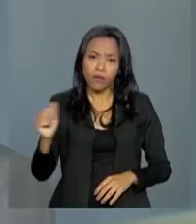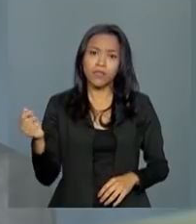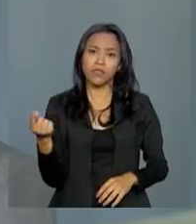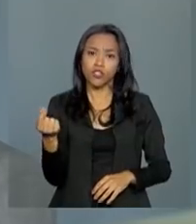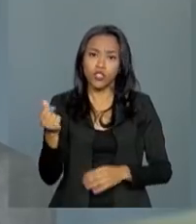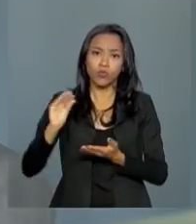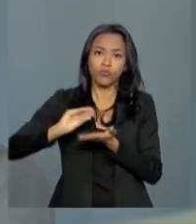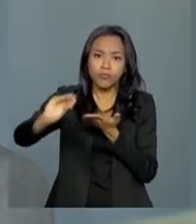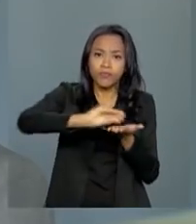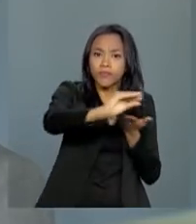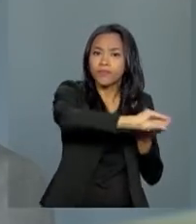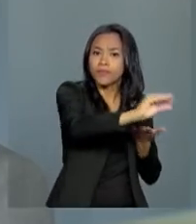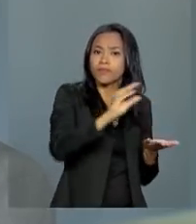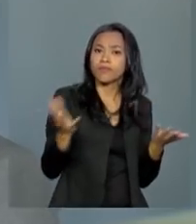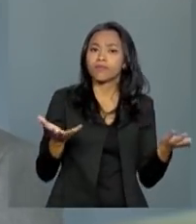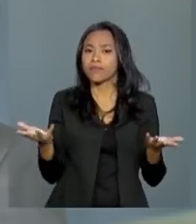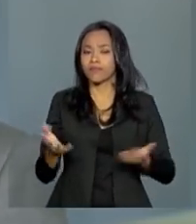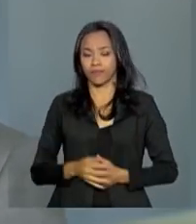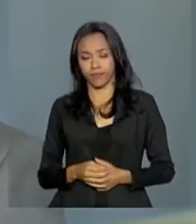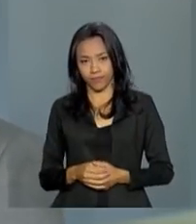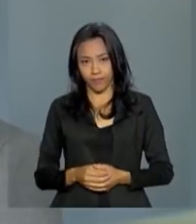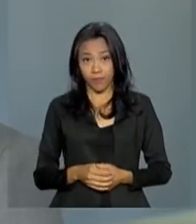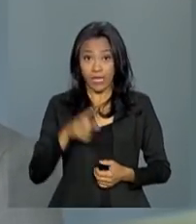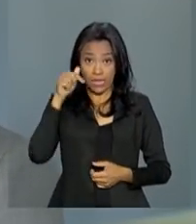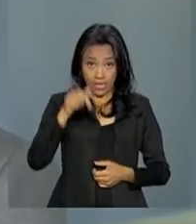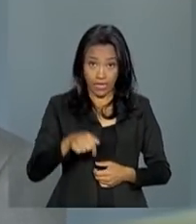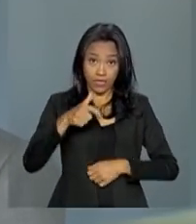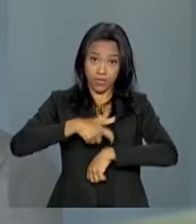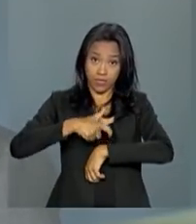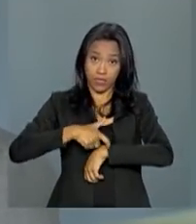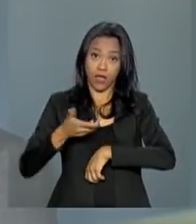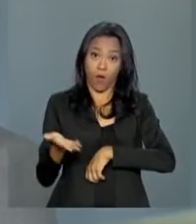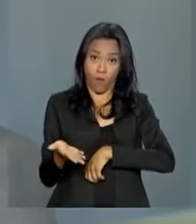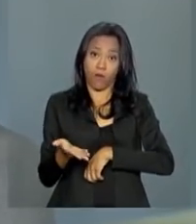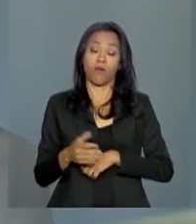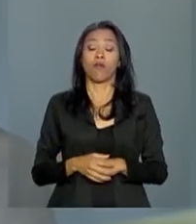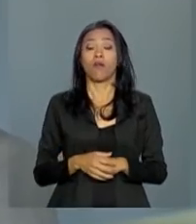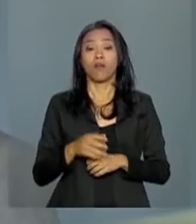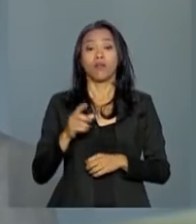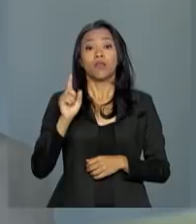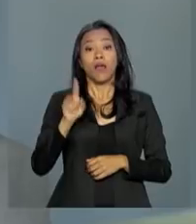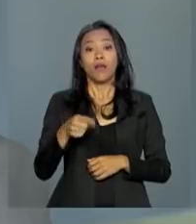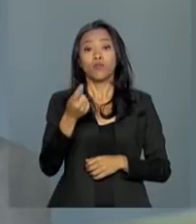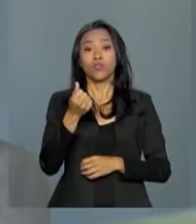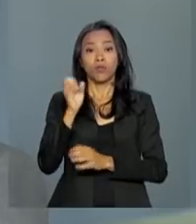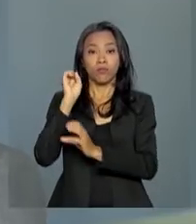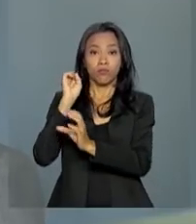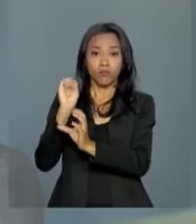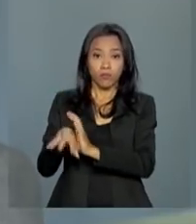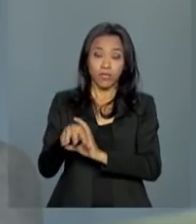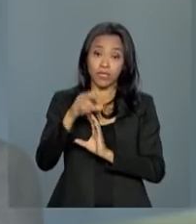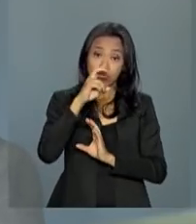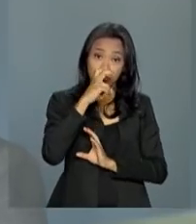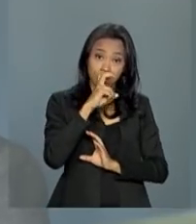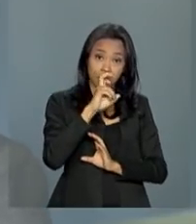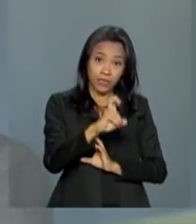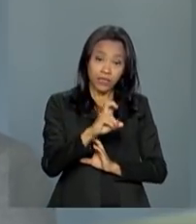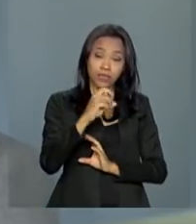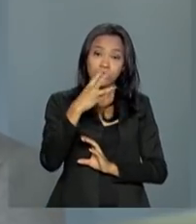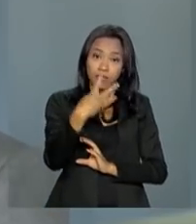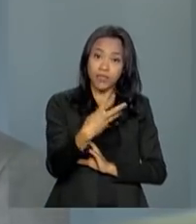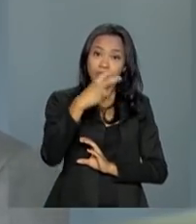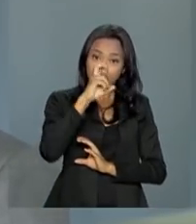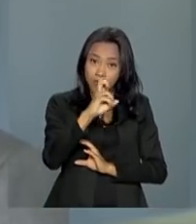importância e nesse momento da economia nesse momento nós estamos botando a exposição dos cotistas 35,7 bilhões